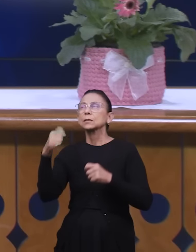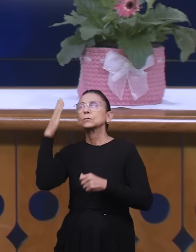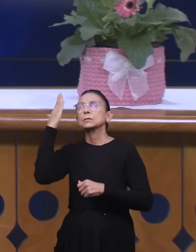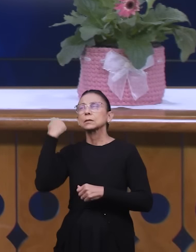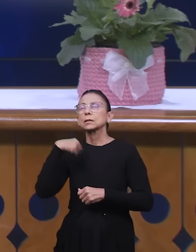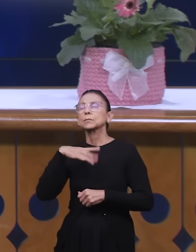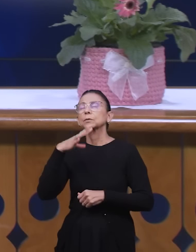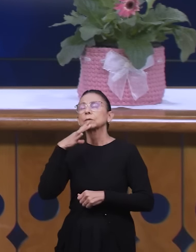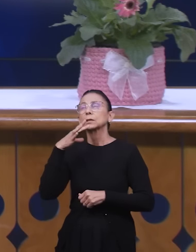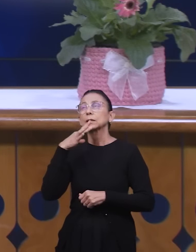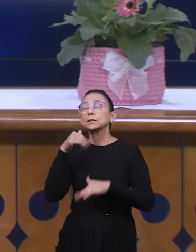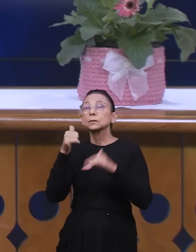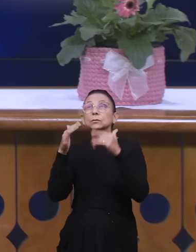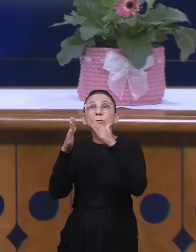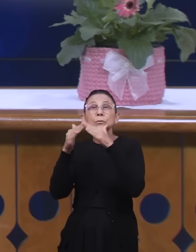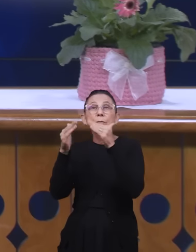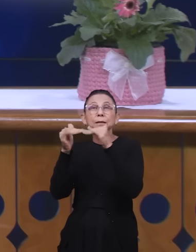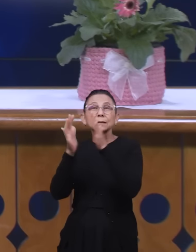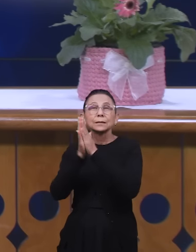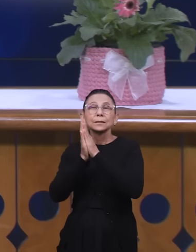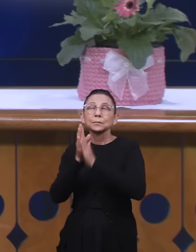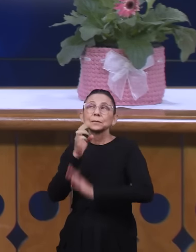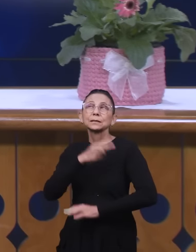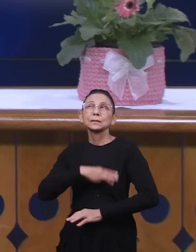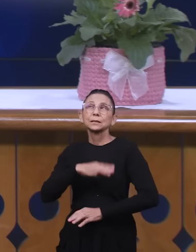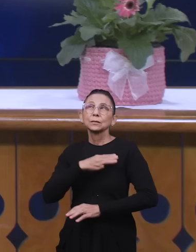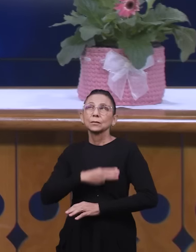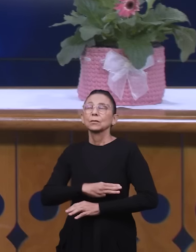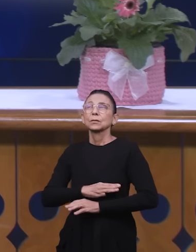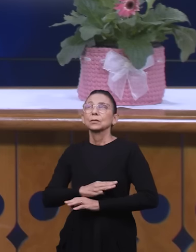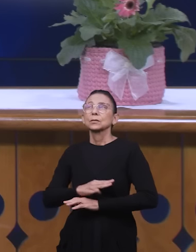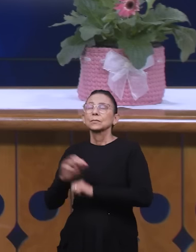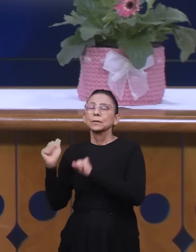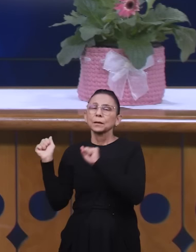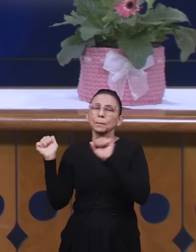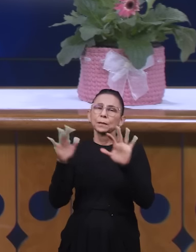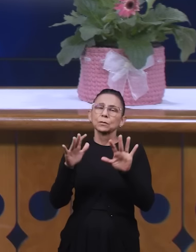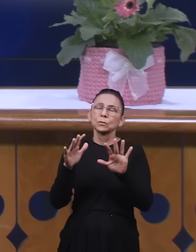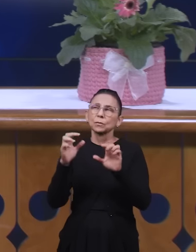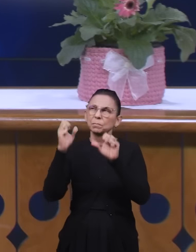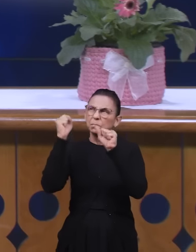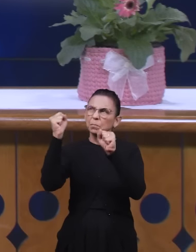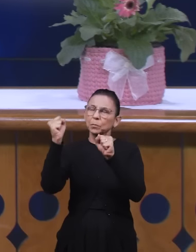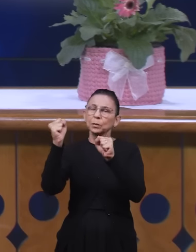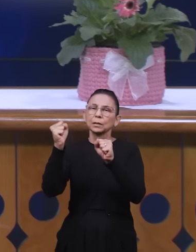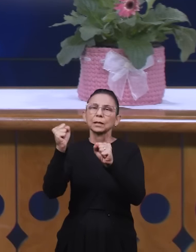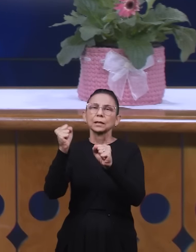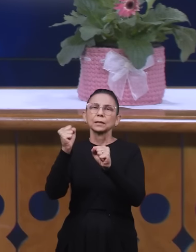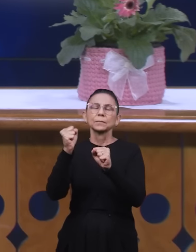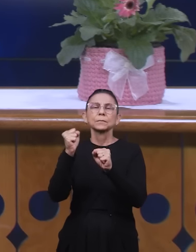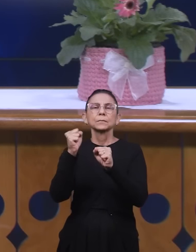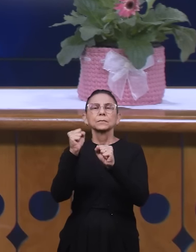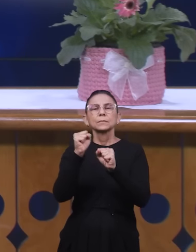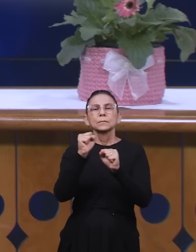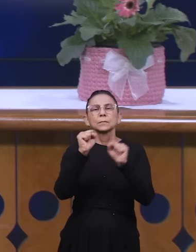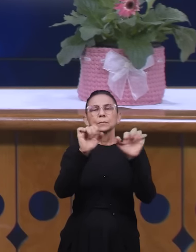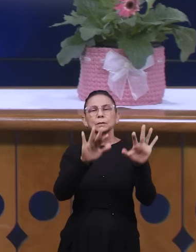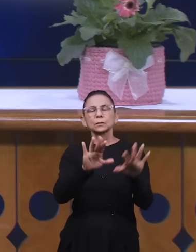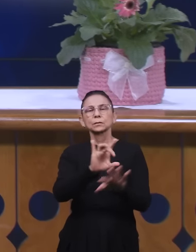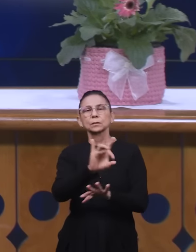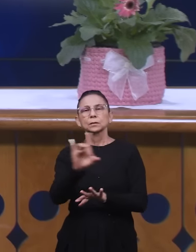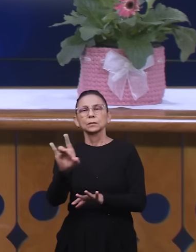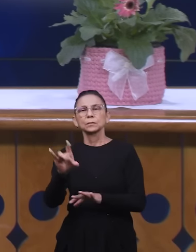Senhor, e nós suplicamos que Tu estejas agindo assim, com mão forte, Senhor, sobre a vida de cada